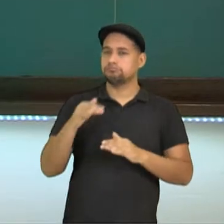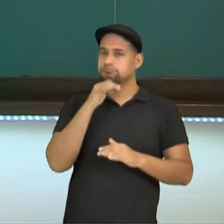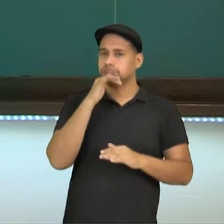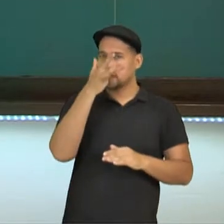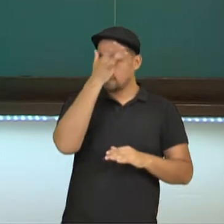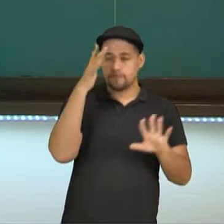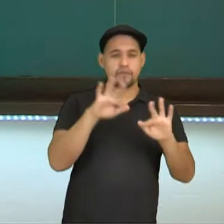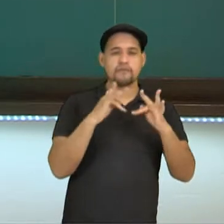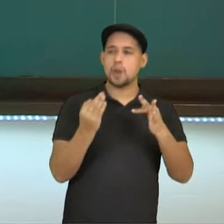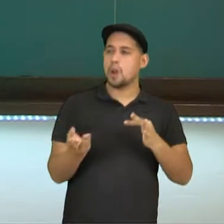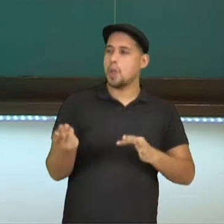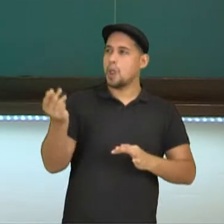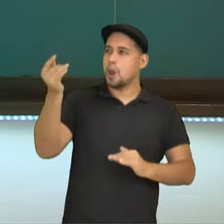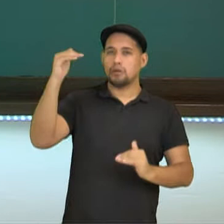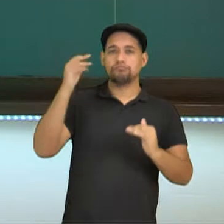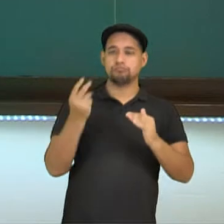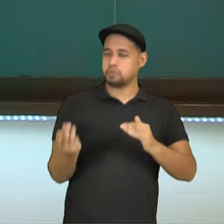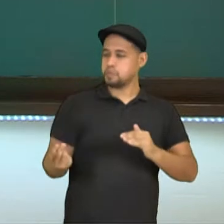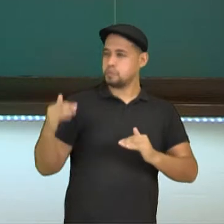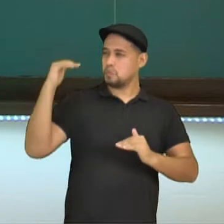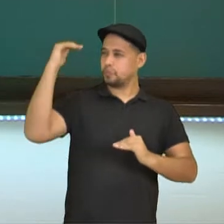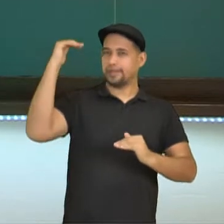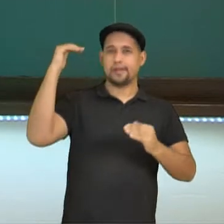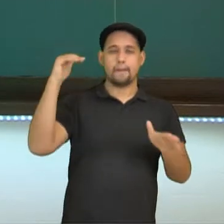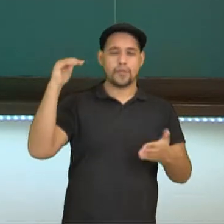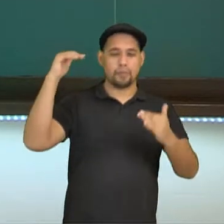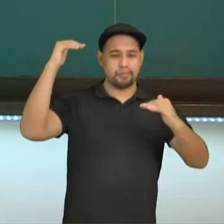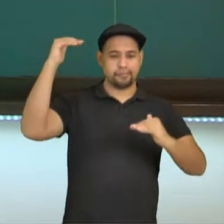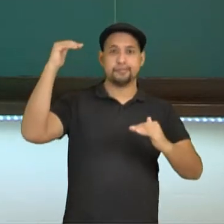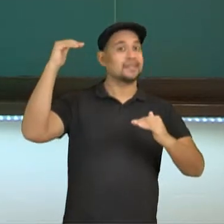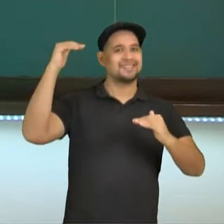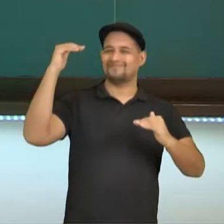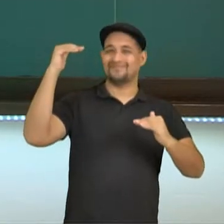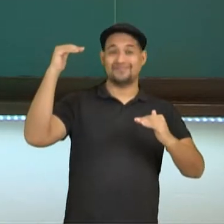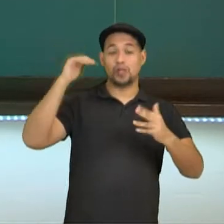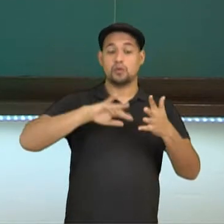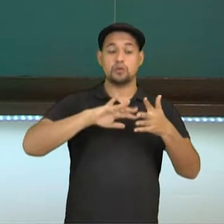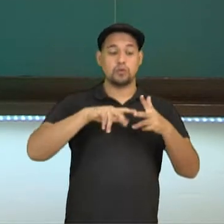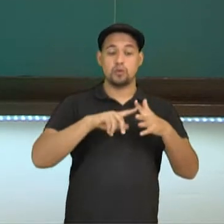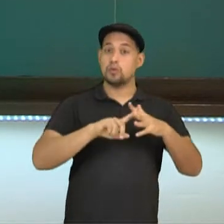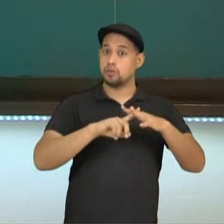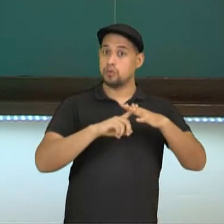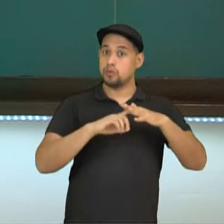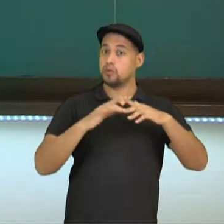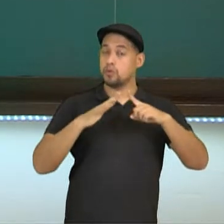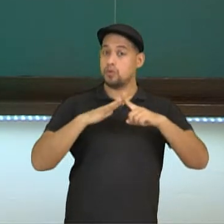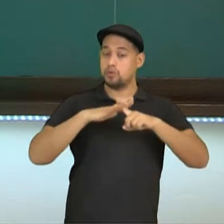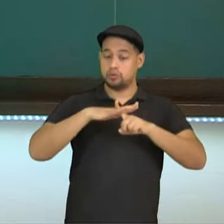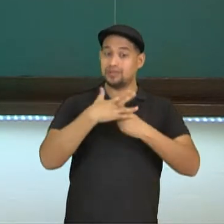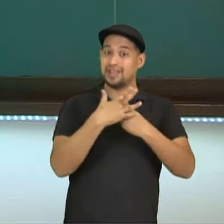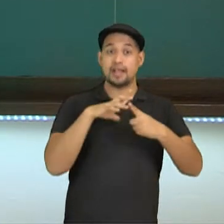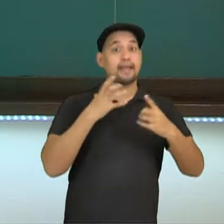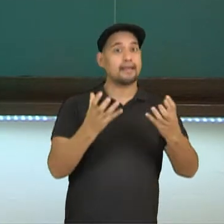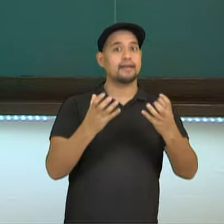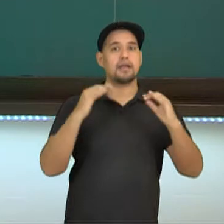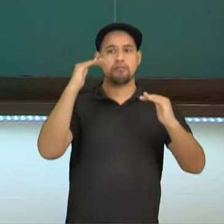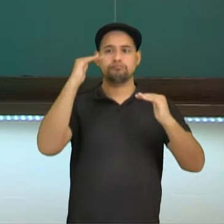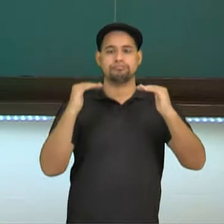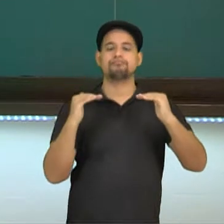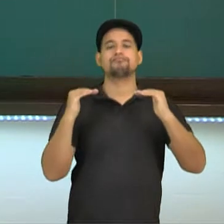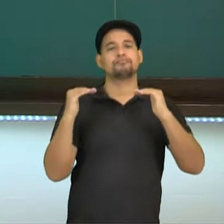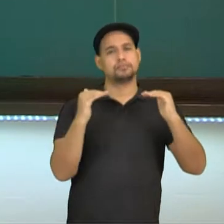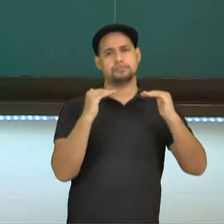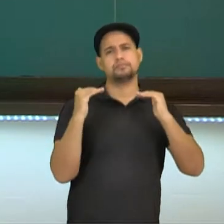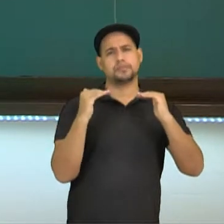chegar ao fim da desigualdade social. Tá? Então você tem as diferenças básicas, é óbvio que há muito